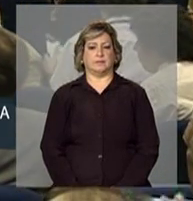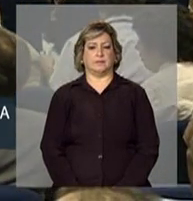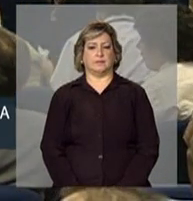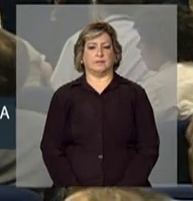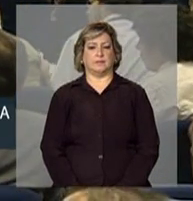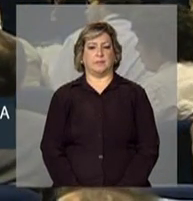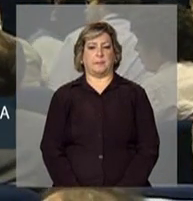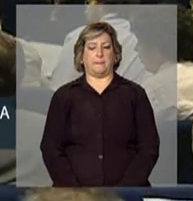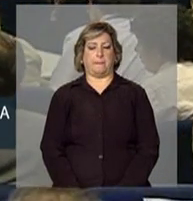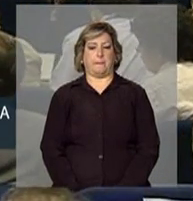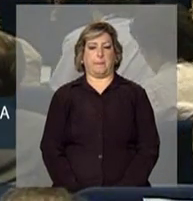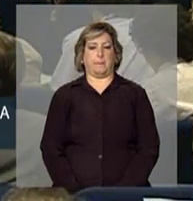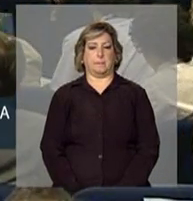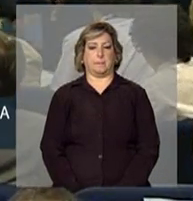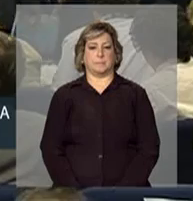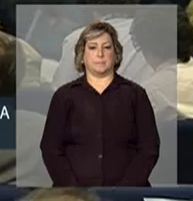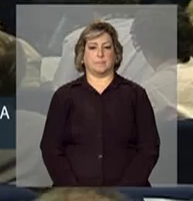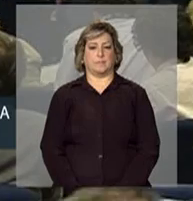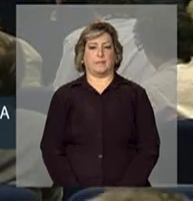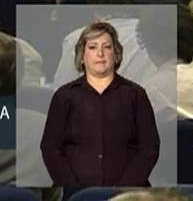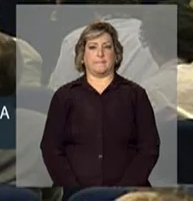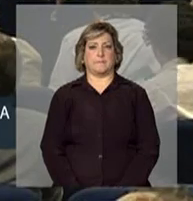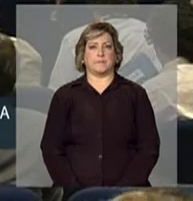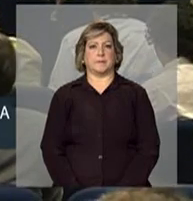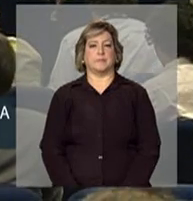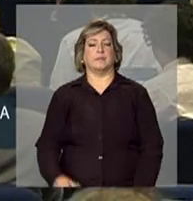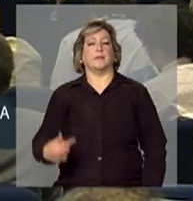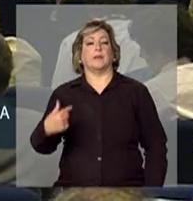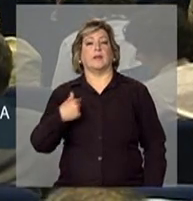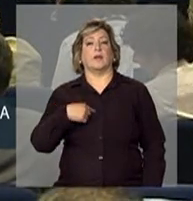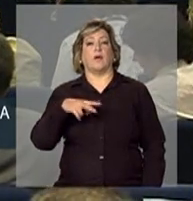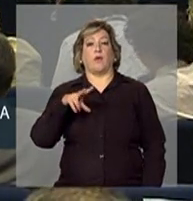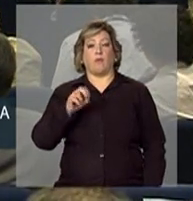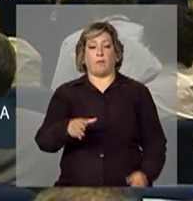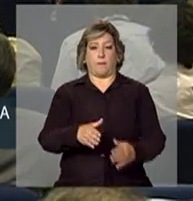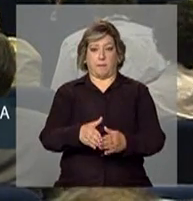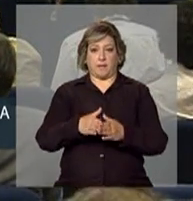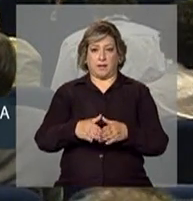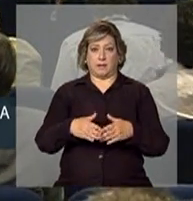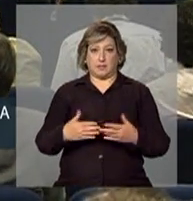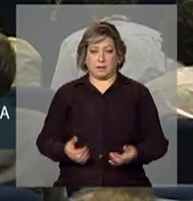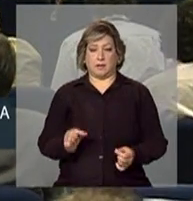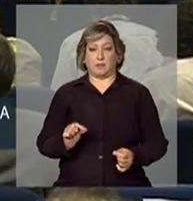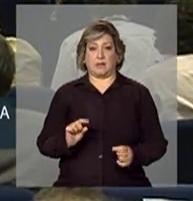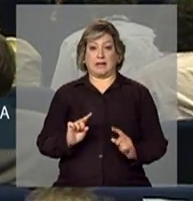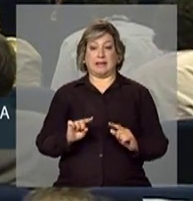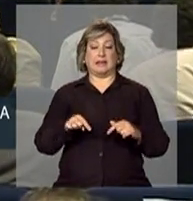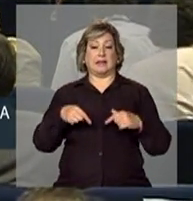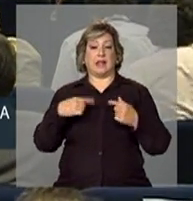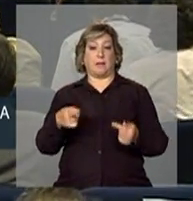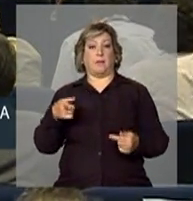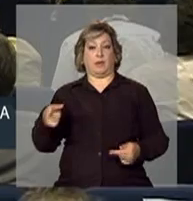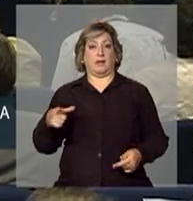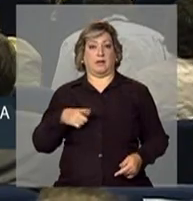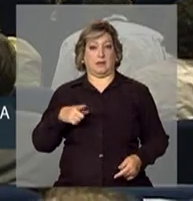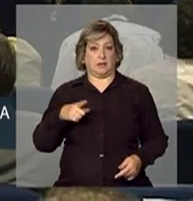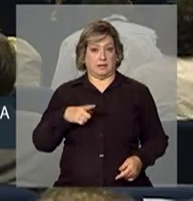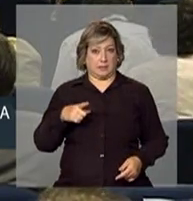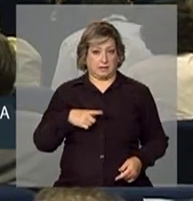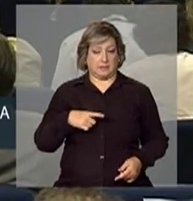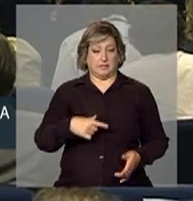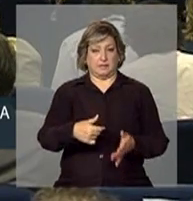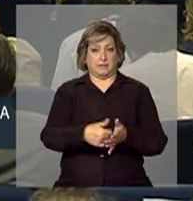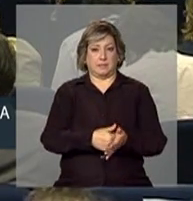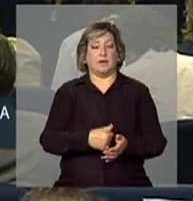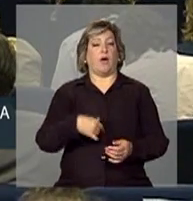Tudo bem. Tá ligado. A questão, então, Marcelo, é o seguinte. Eu vou pedir, então, que depois dessa intervenção, nós ouçamos o Eduardo